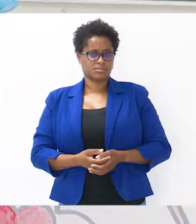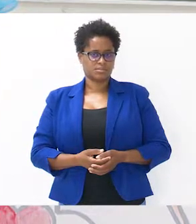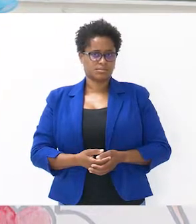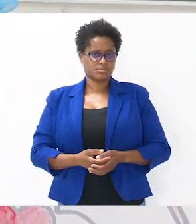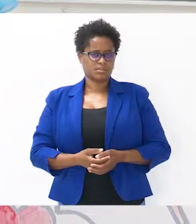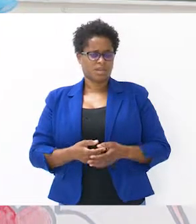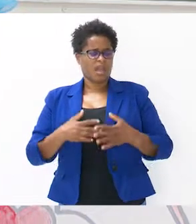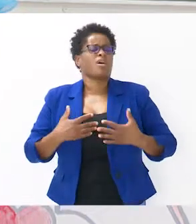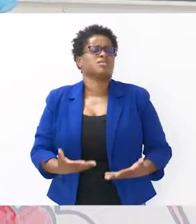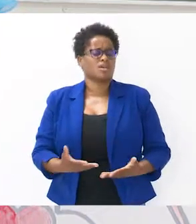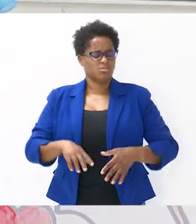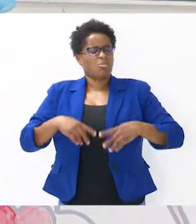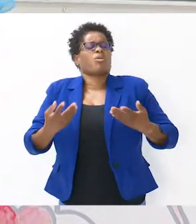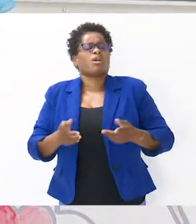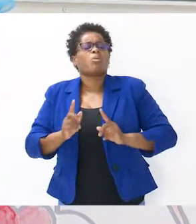Cansaço de quê?